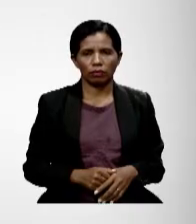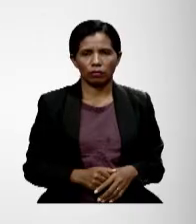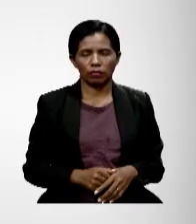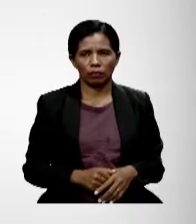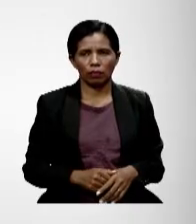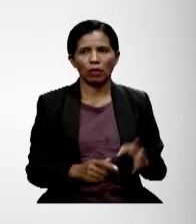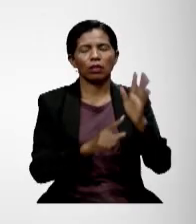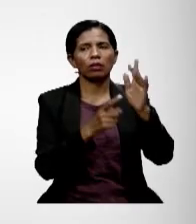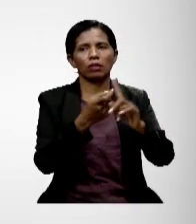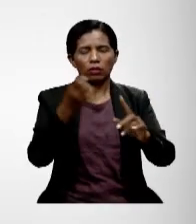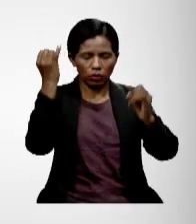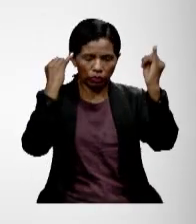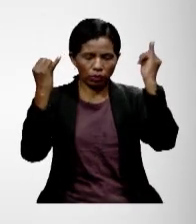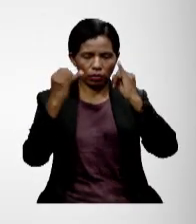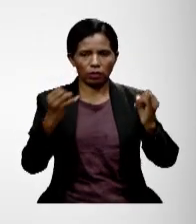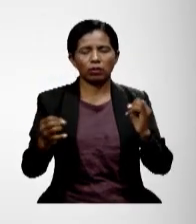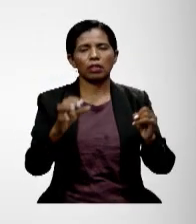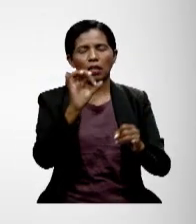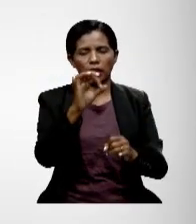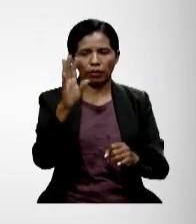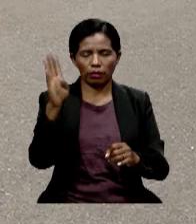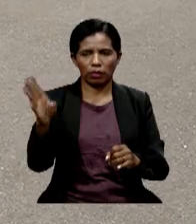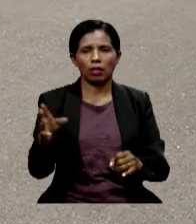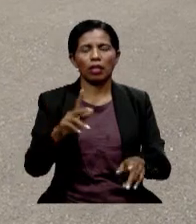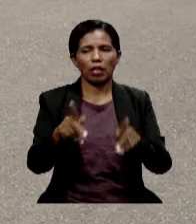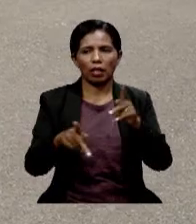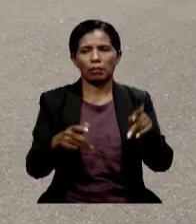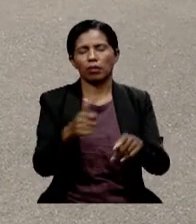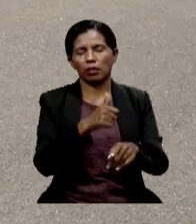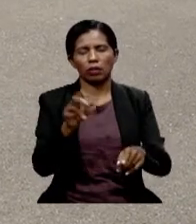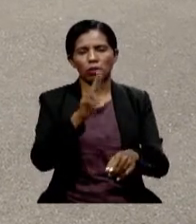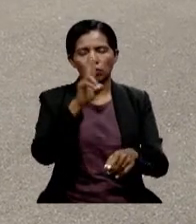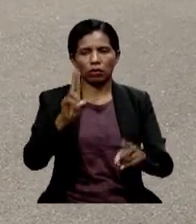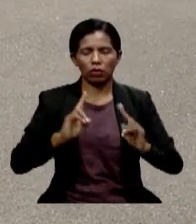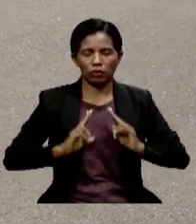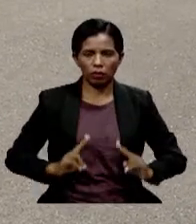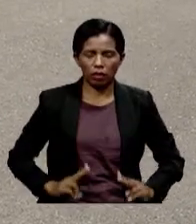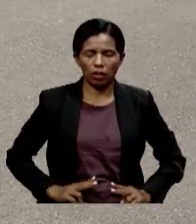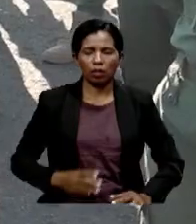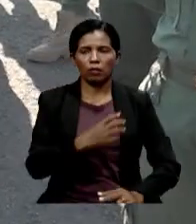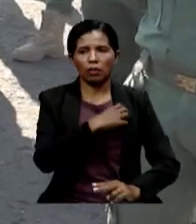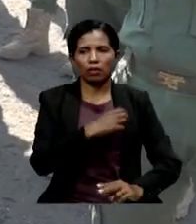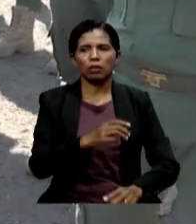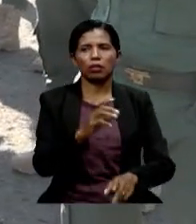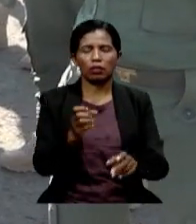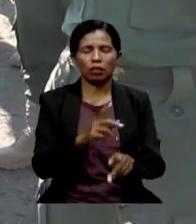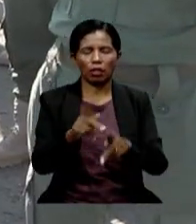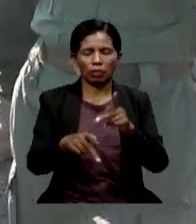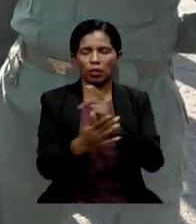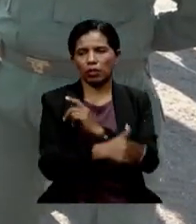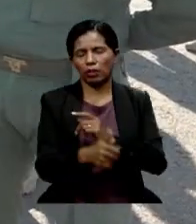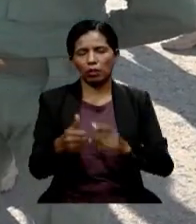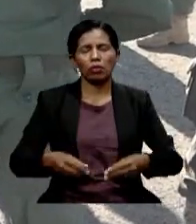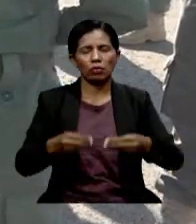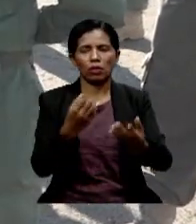Relacion cu informația nebe spalha ia social media, desconfia pessoal balon usa uniforme poliția, hodi ameasă sideran ștranzeiro atu